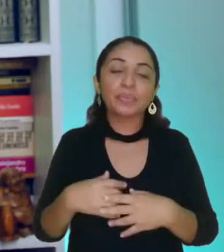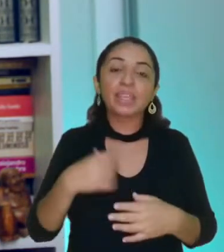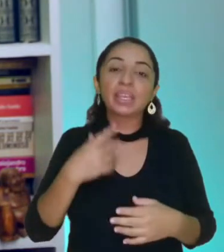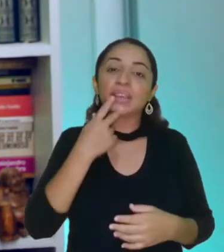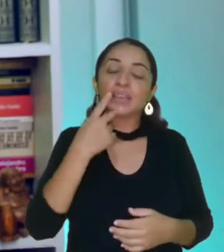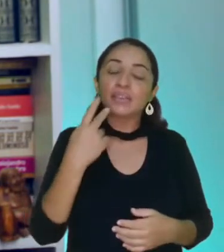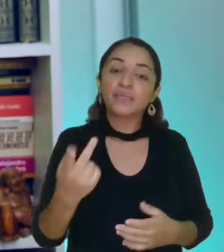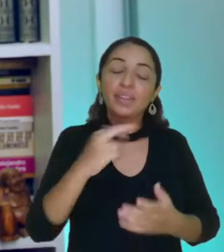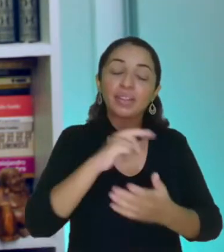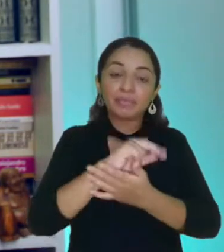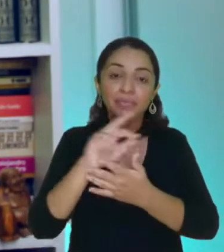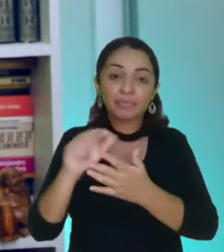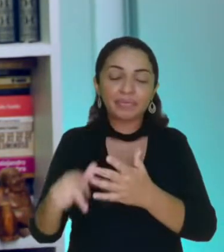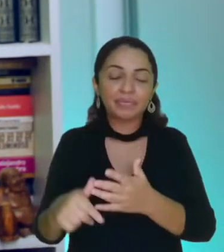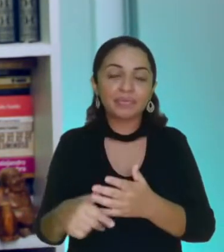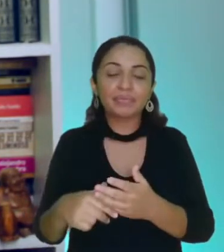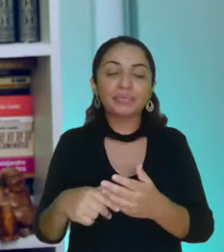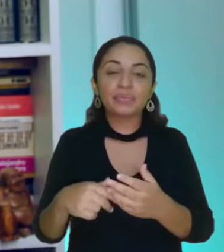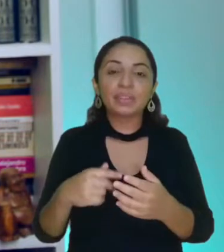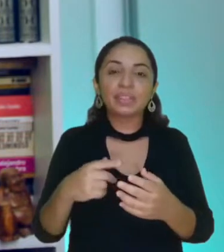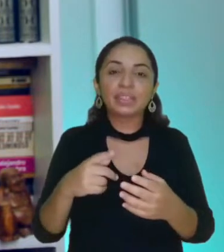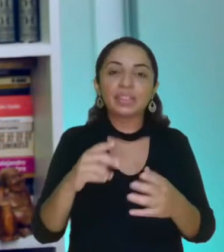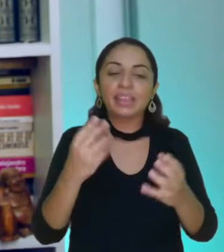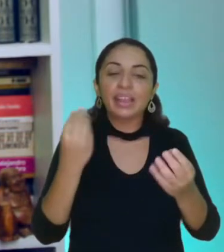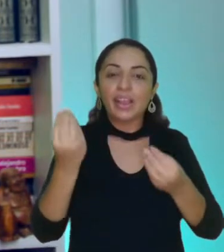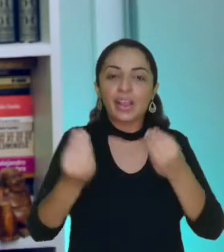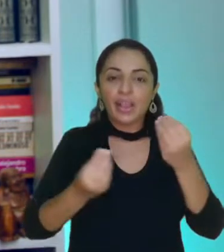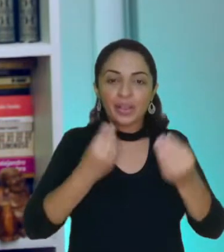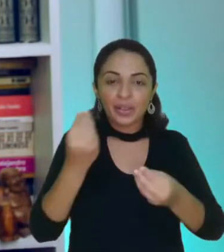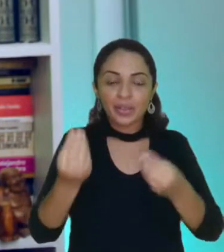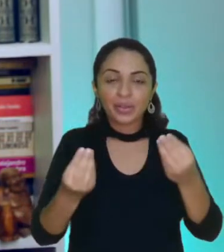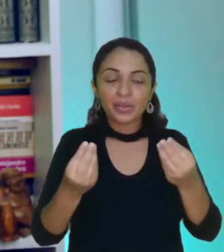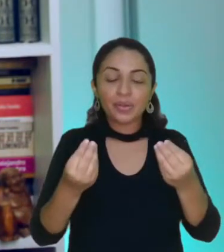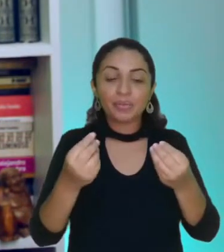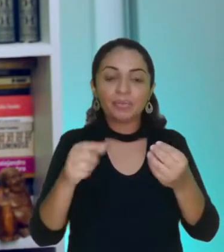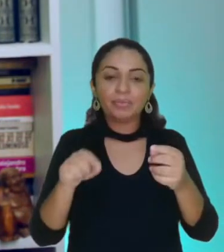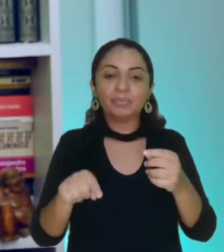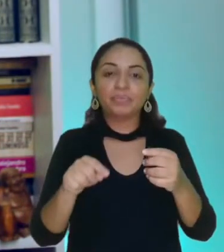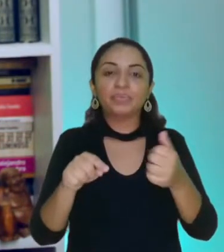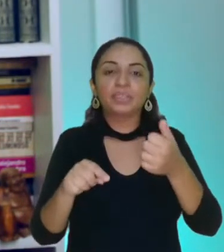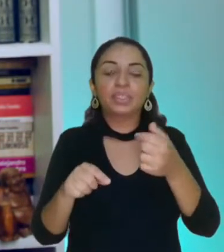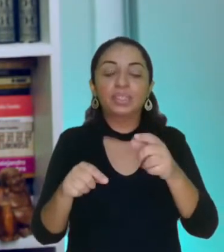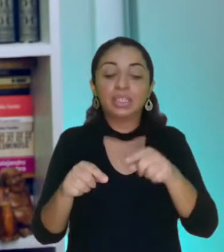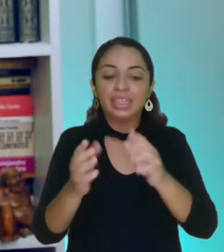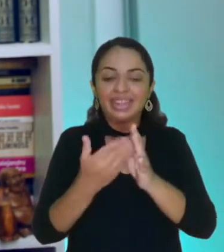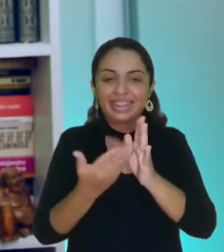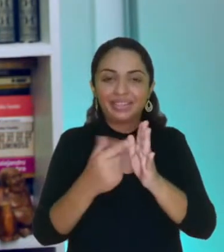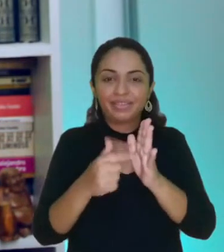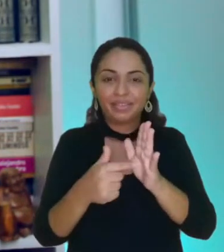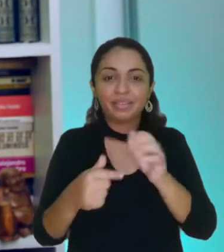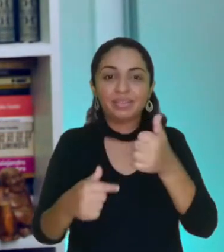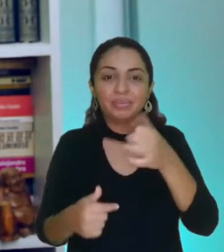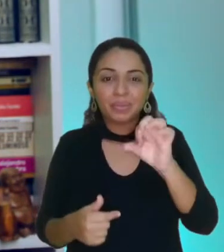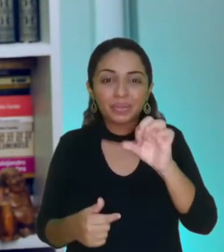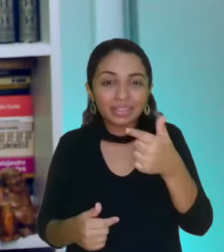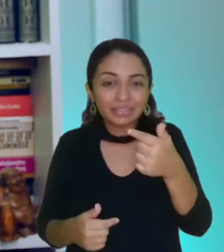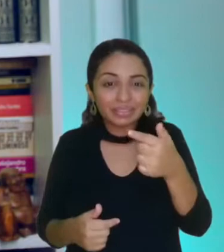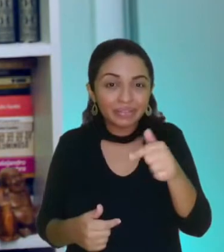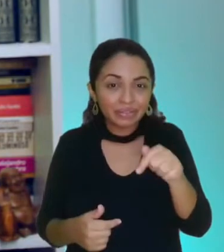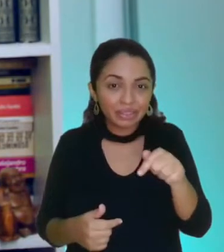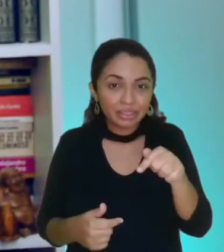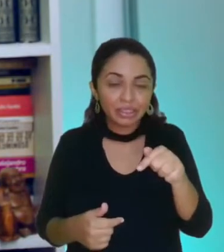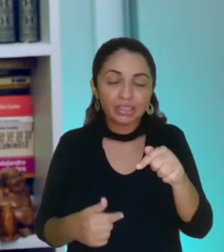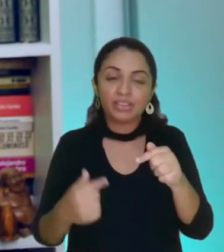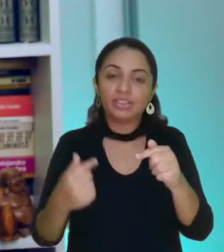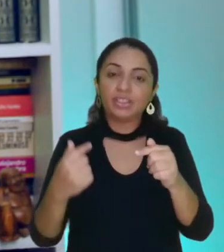de Borracha, Os Negros Anos Luz e Uma Canção nas Trevas, de 1927.